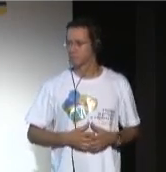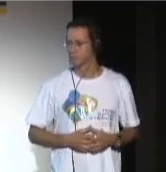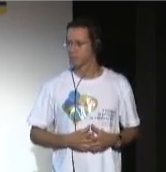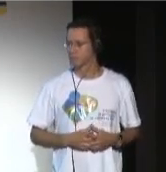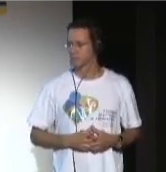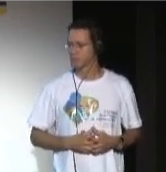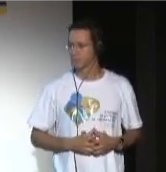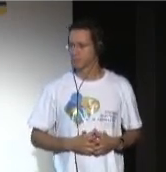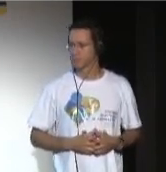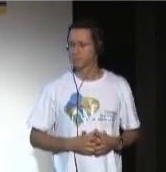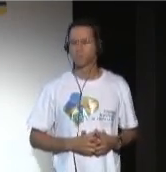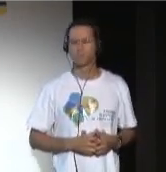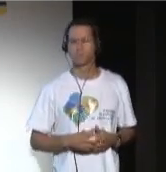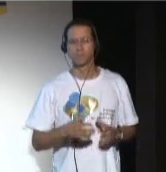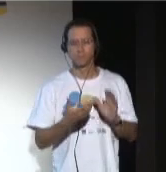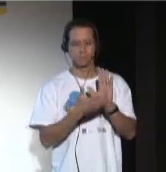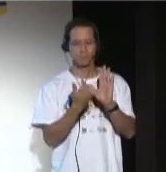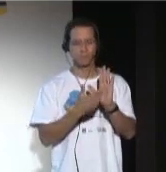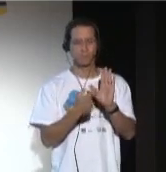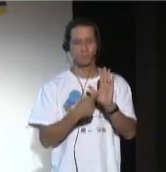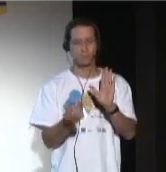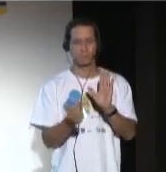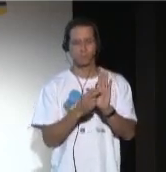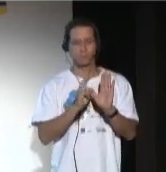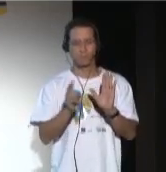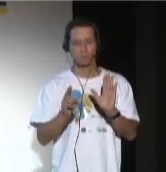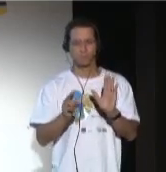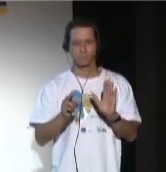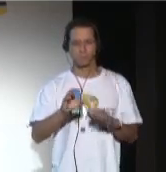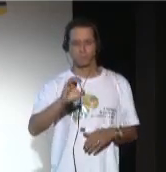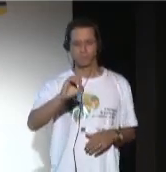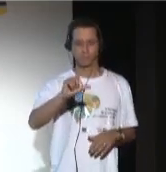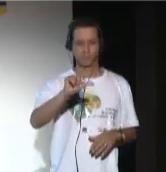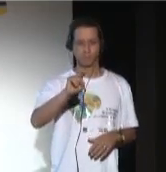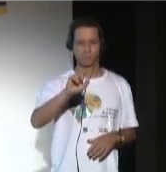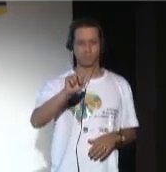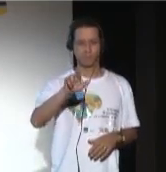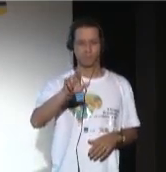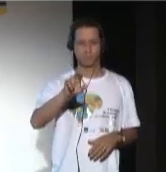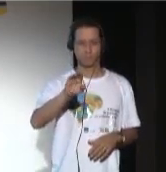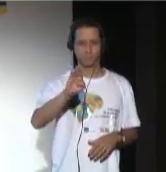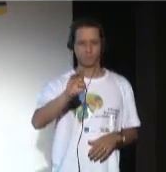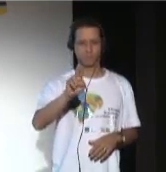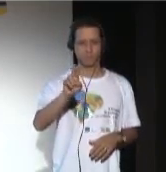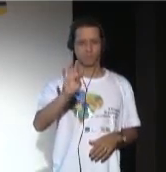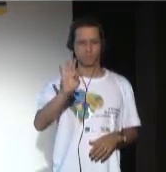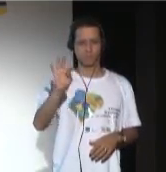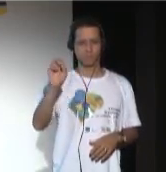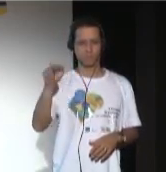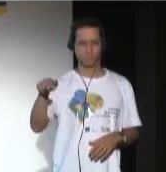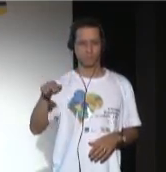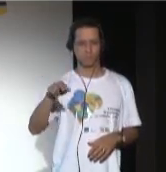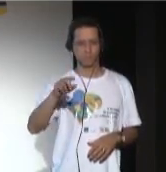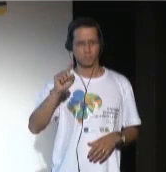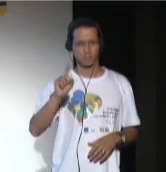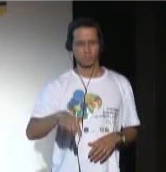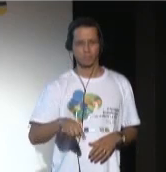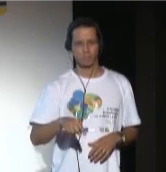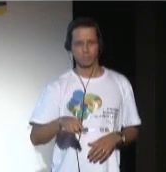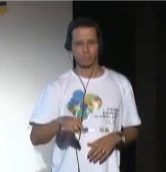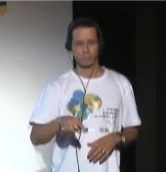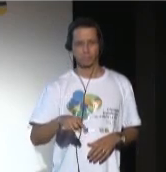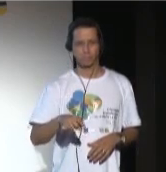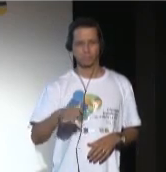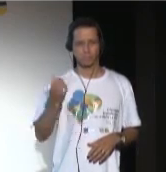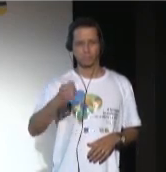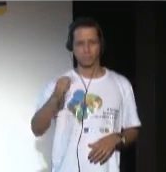O livro dele se chama Oliver Button é uma mariquinha. Pronunciei correto? Em inglês é Sissy, a